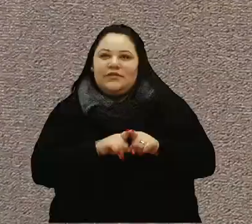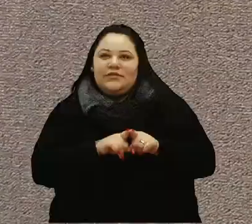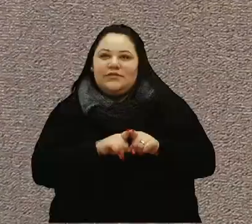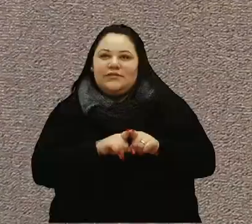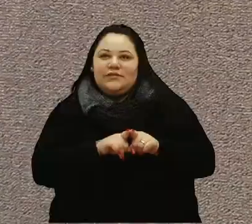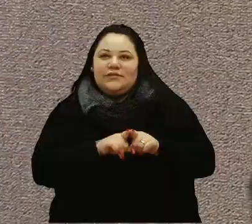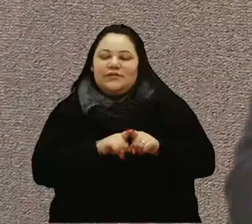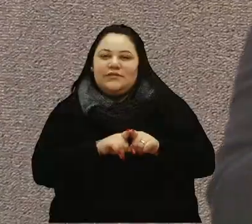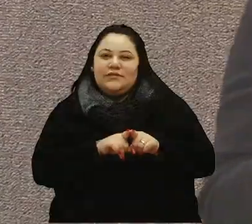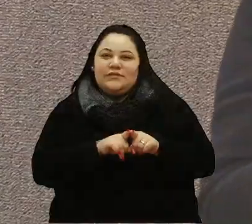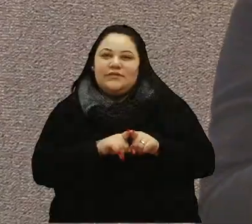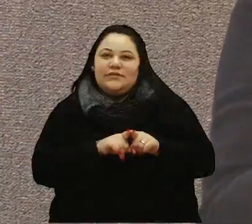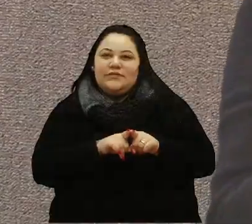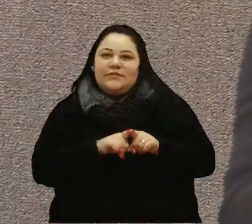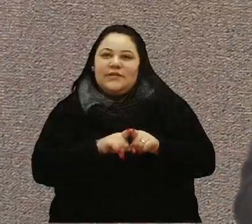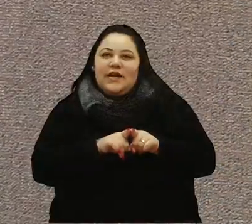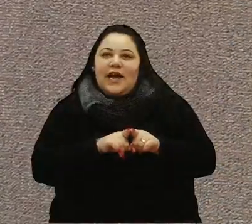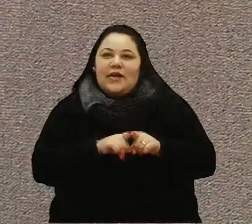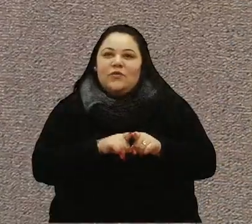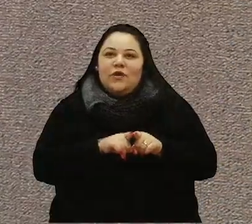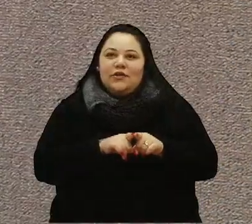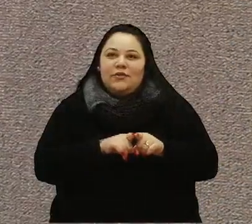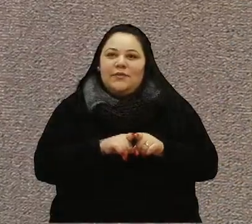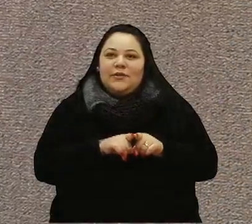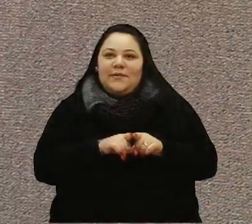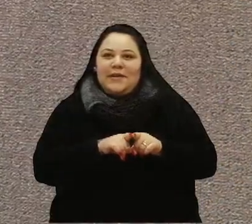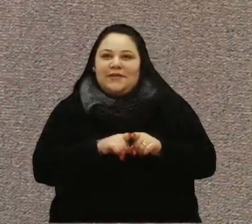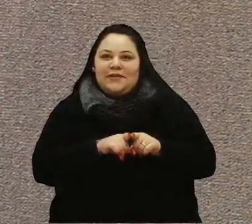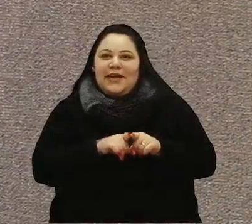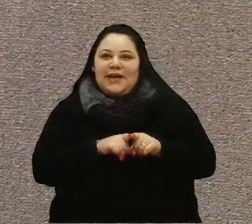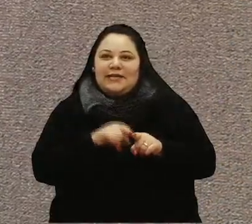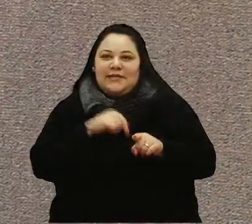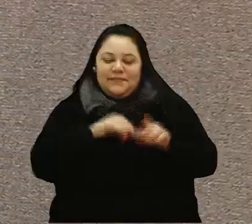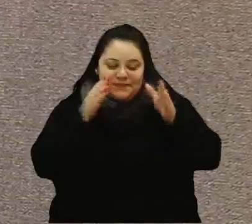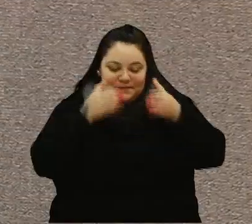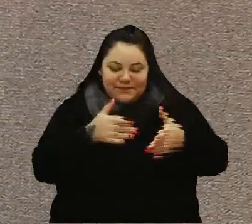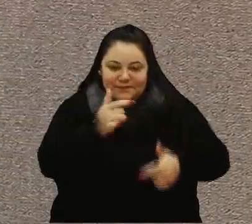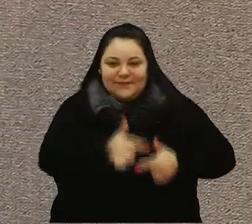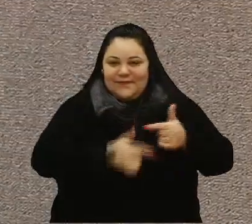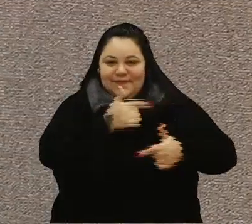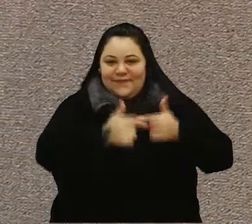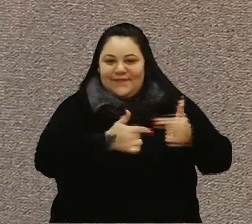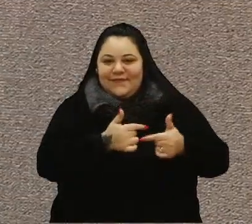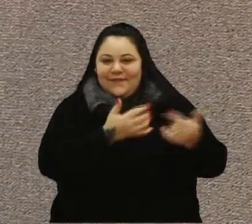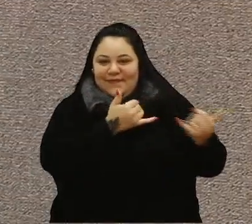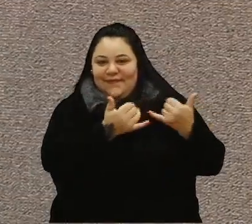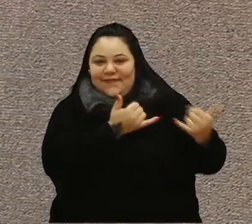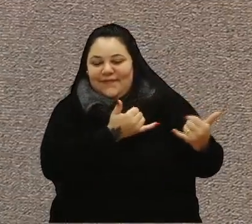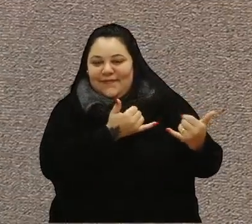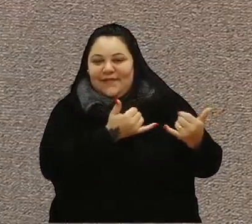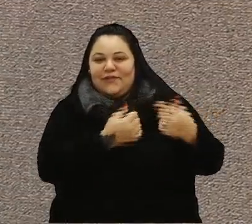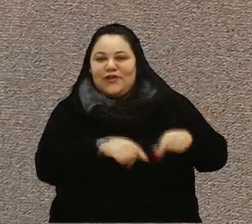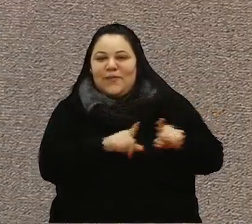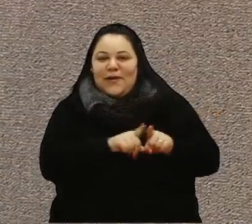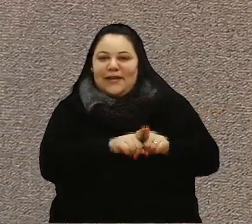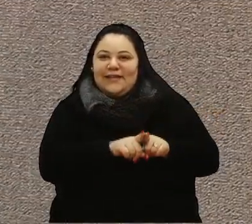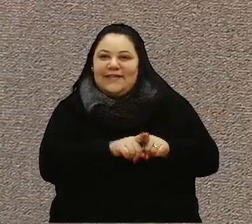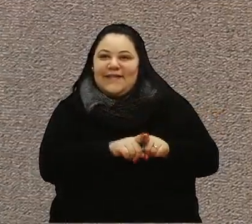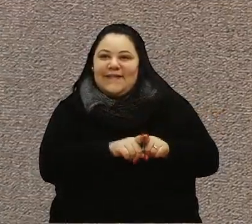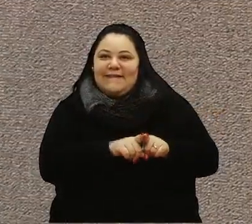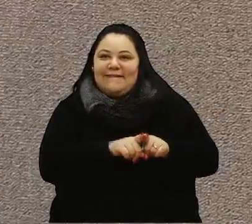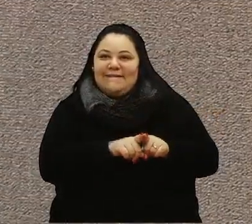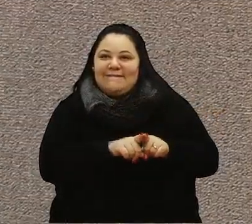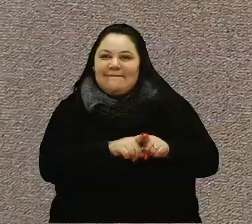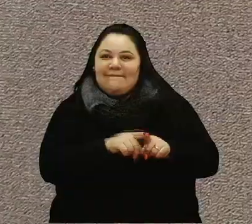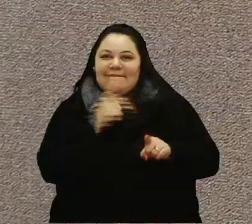eu vejo, a gente tem um trabalho, eu tenho um trabalho há muitos anos, assim, muito focado na questão, por exemplo, da destinação do